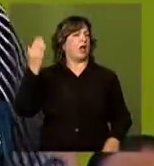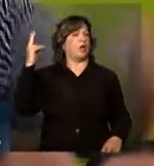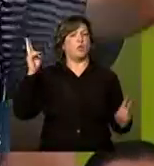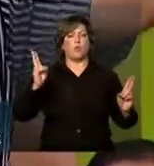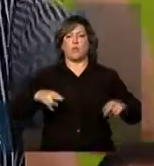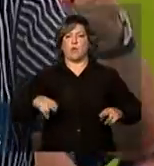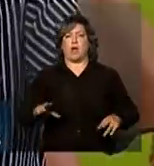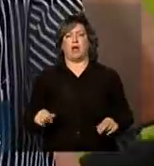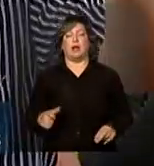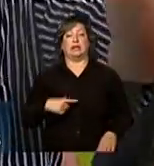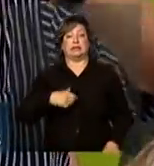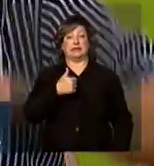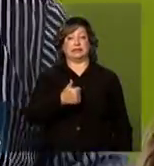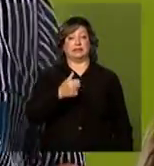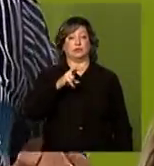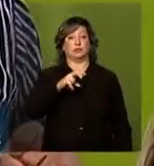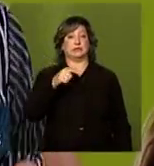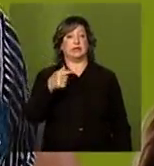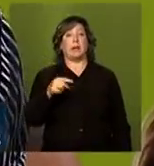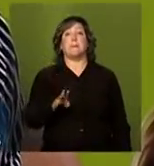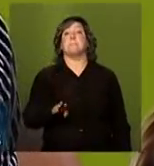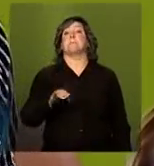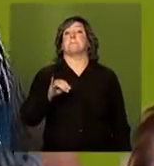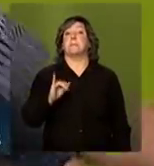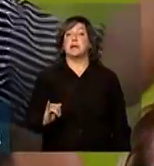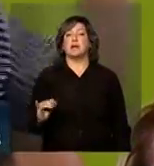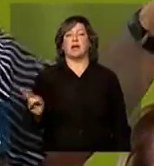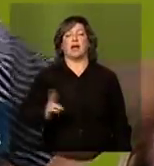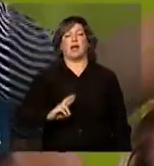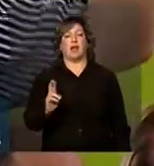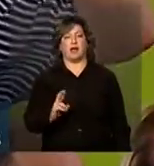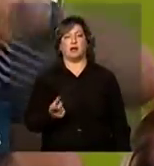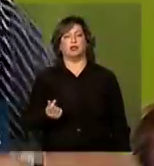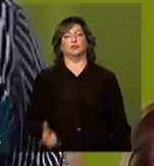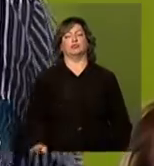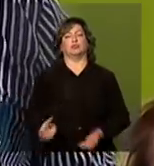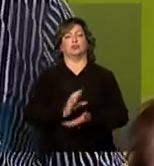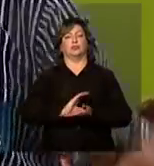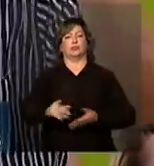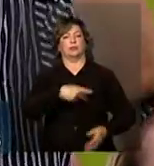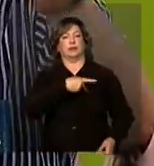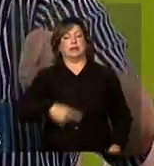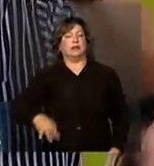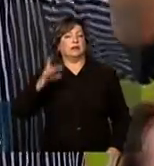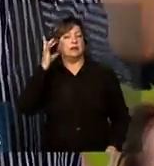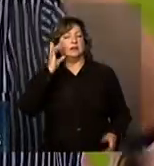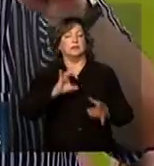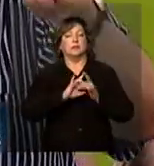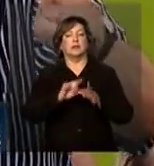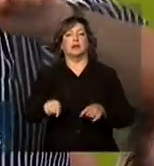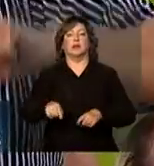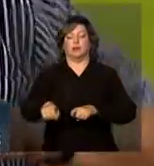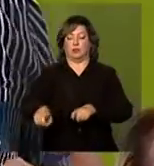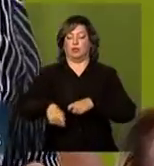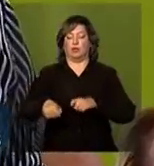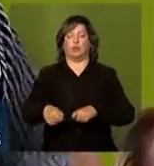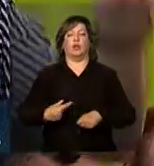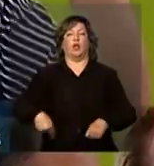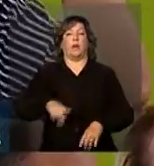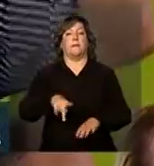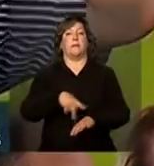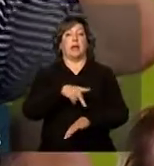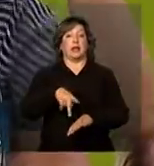agricultura 157 bilhões de reais é o recurso que a presidenta Dilma liberou pra agricultura do nosso